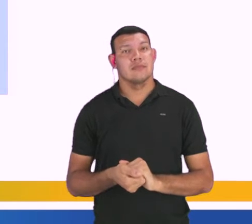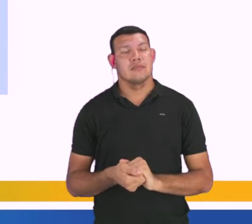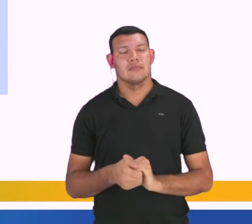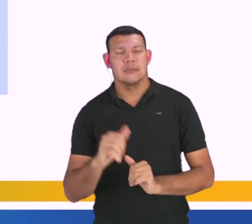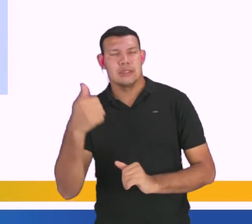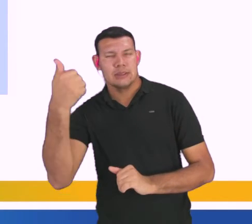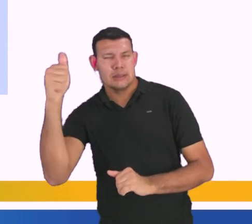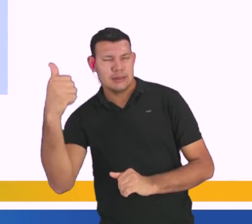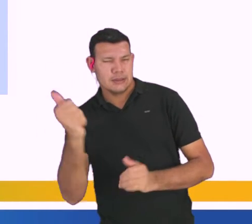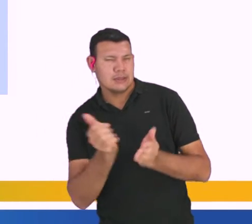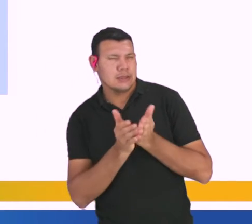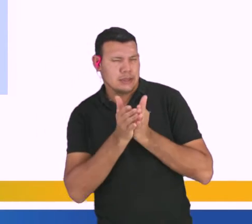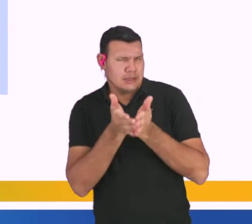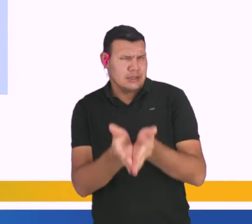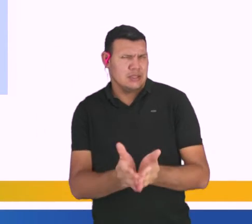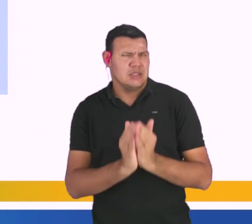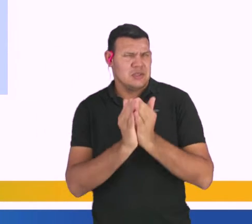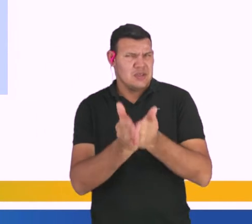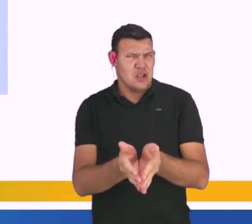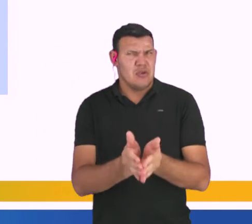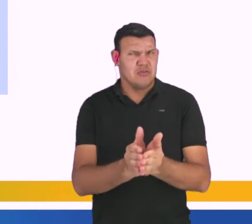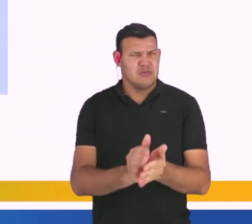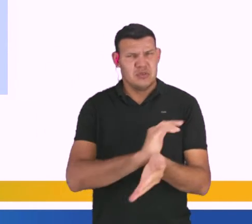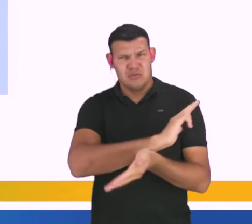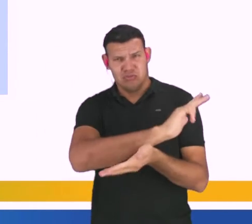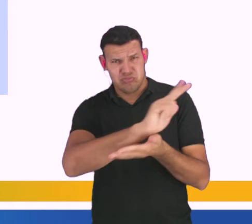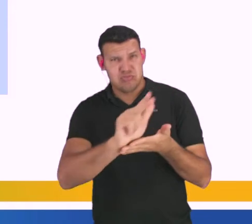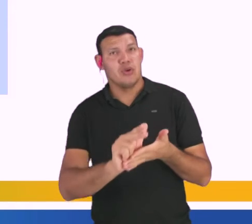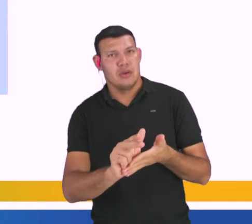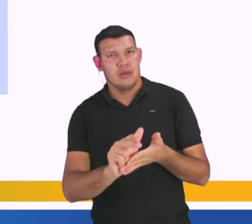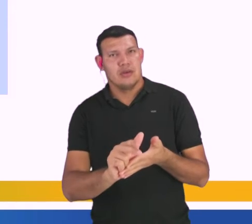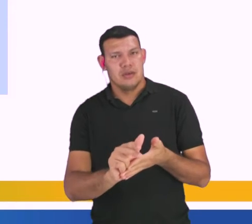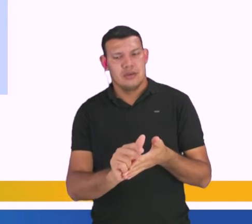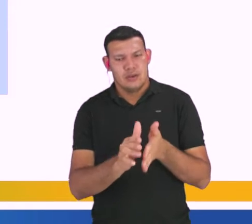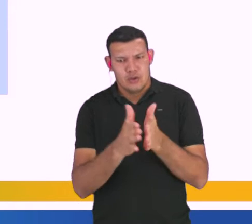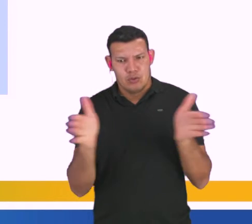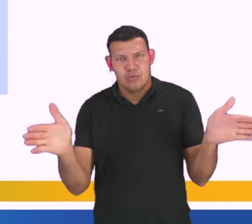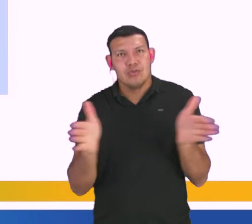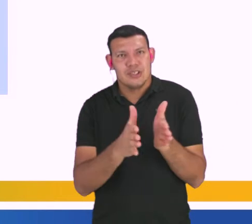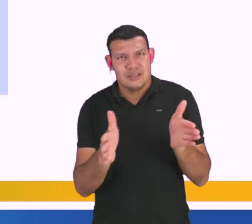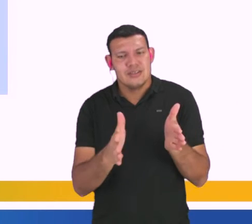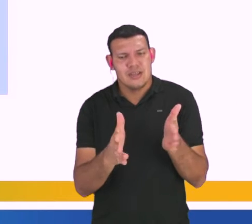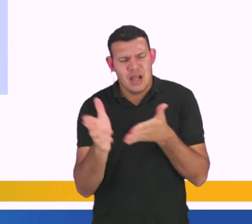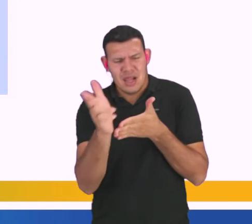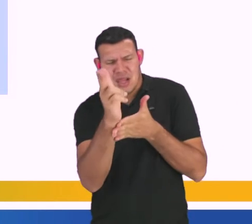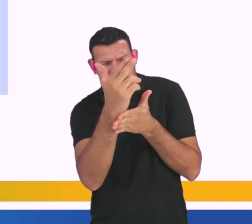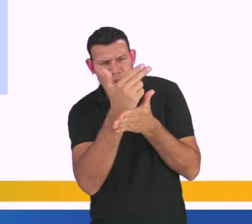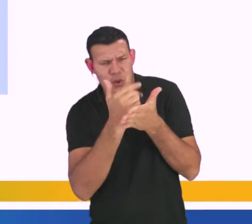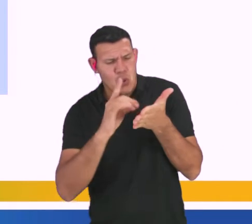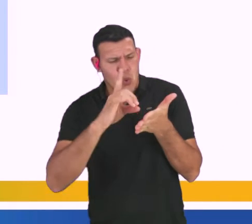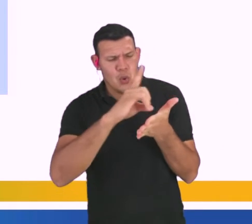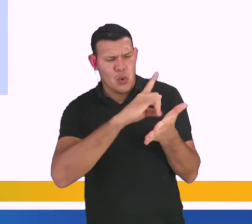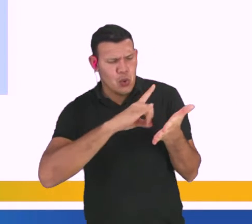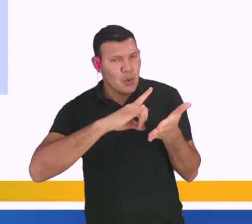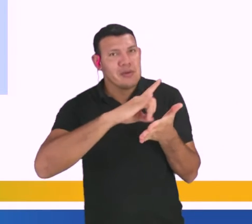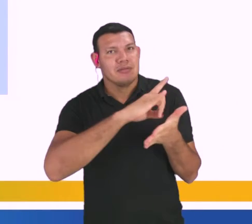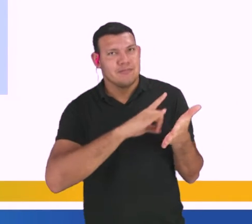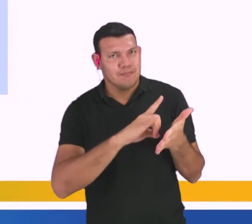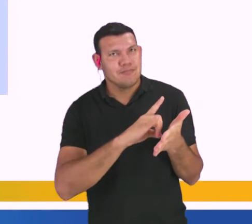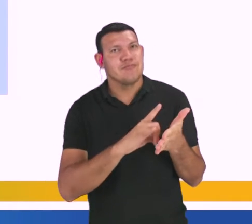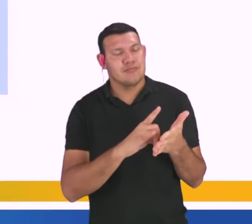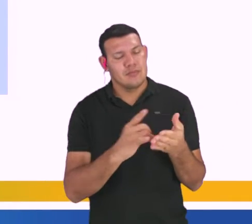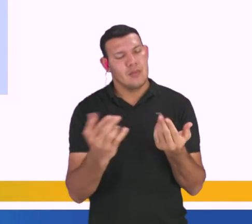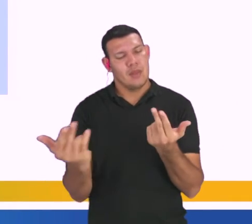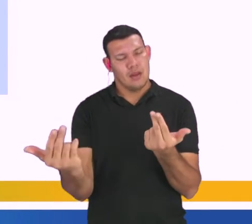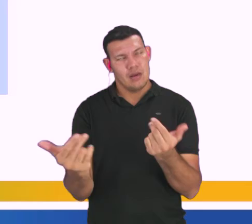analisa navios e embarcações em geral, eles precisam ser projetados, ou seja, o formato também tem a ver, para que o fluido se desloque igual